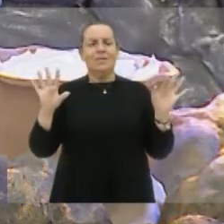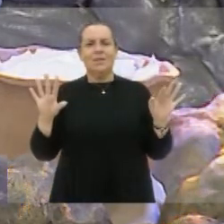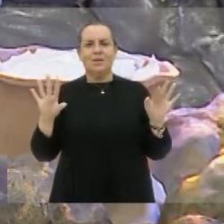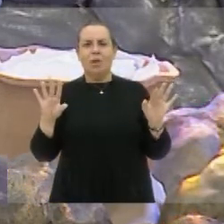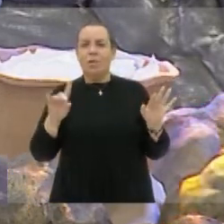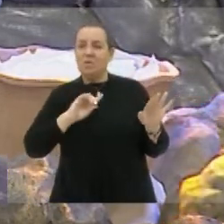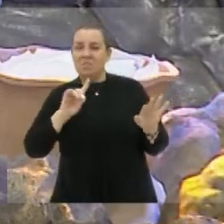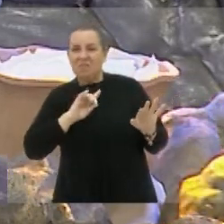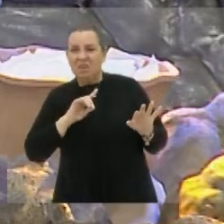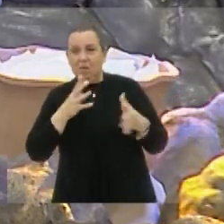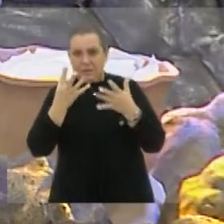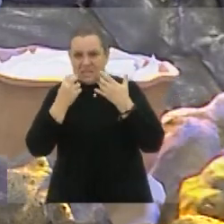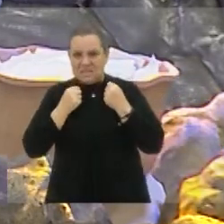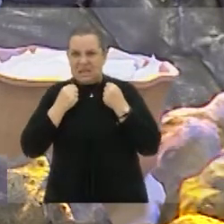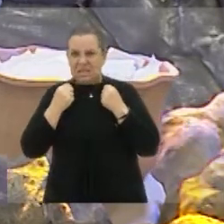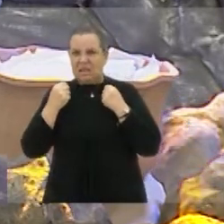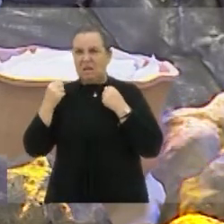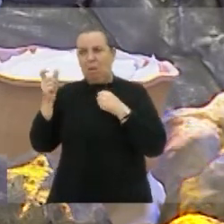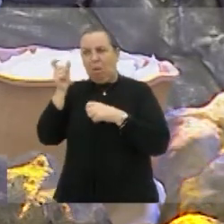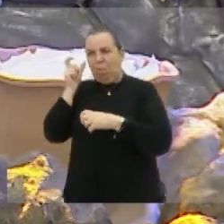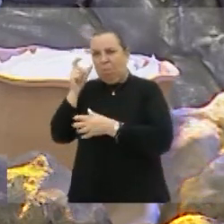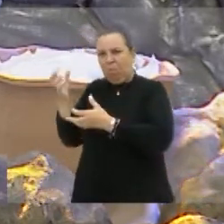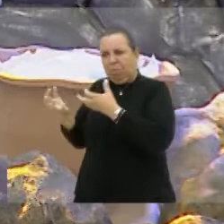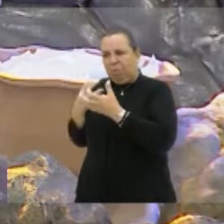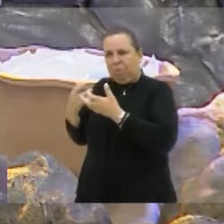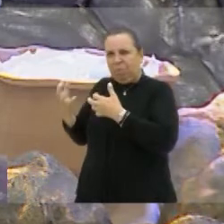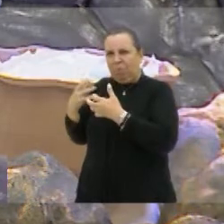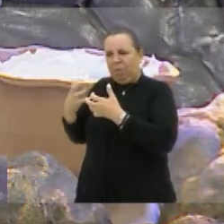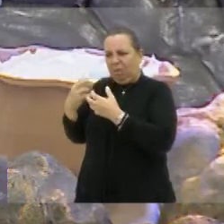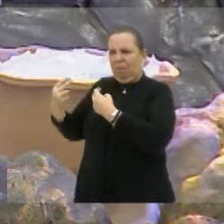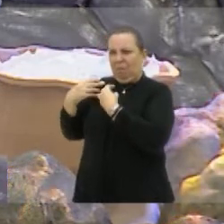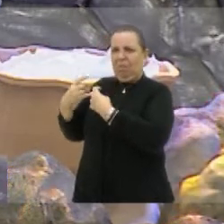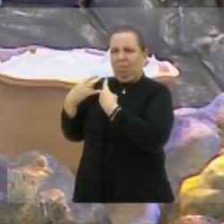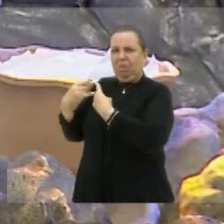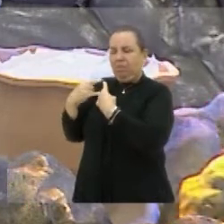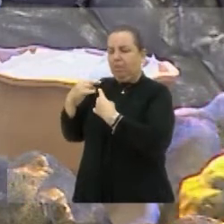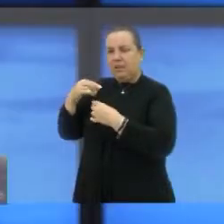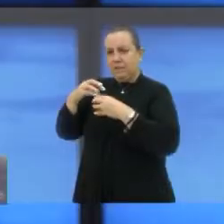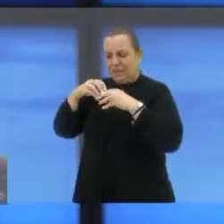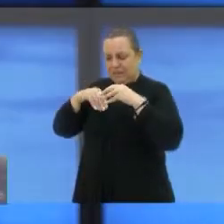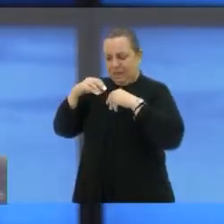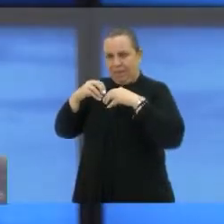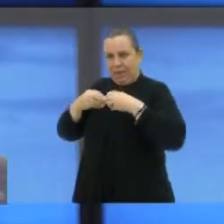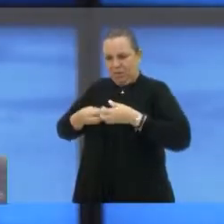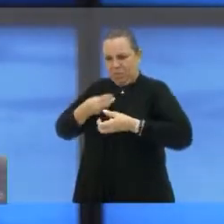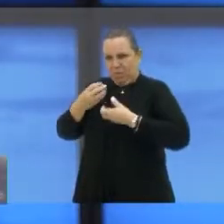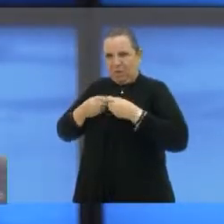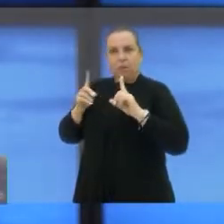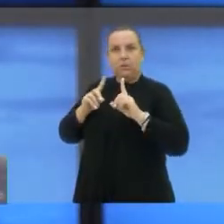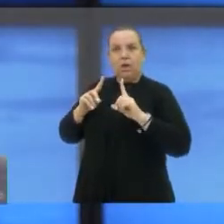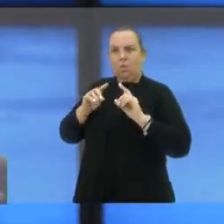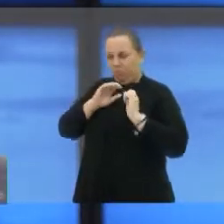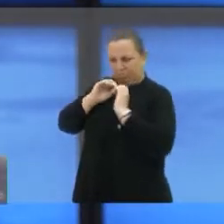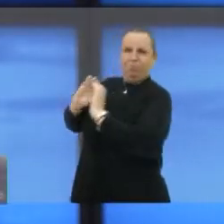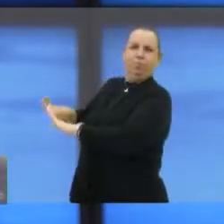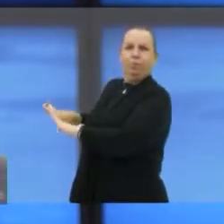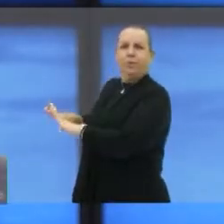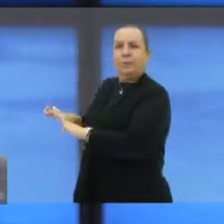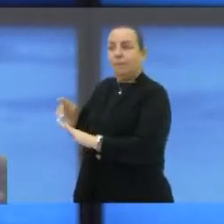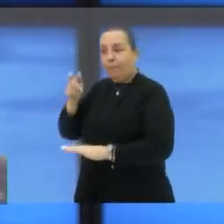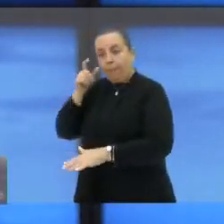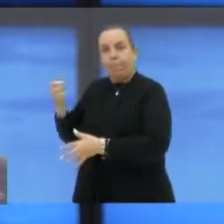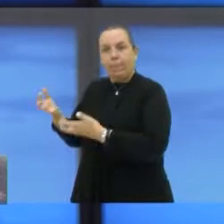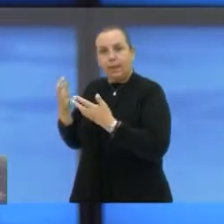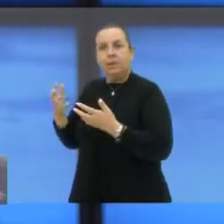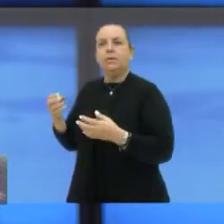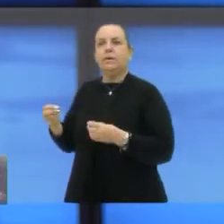que Satanás roube a semente que está sendo semeada no teu coração. O demônio, o diabo, o inimigo